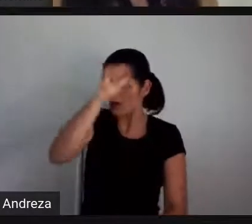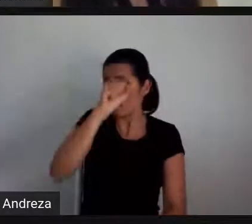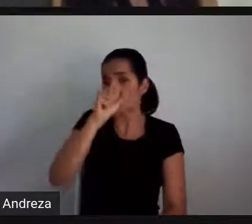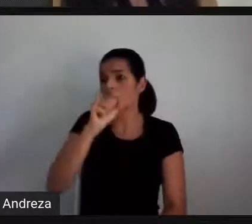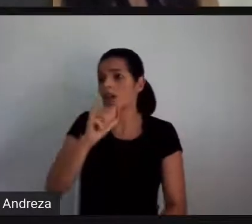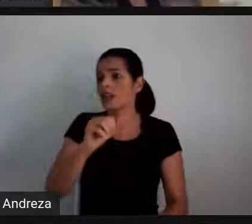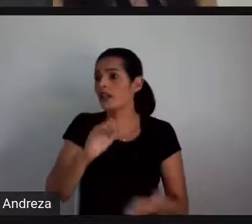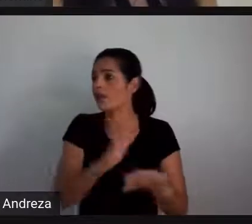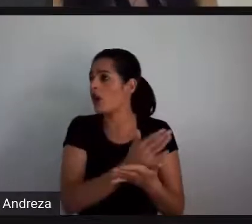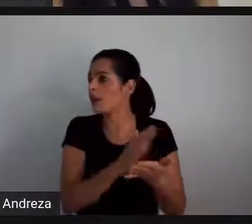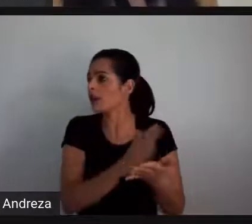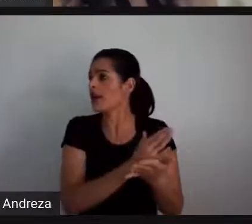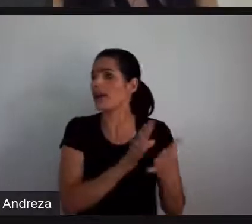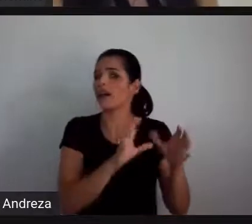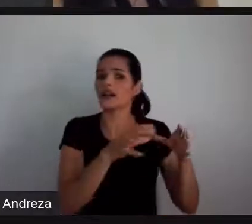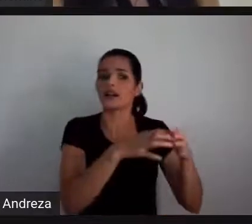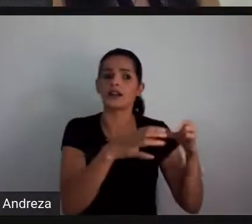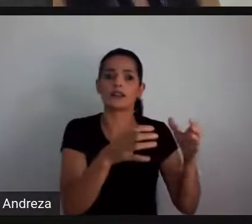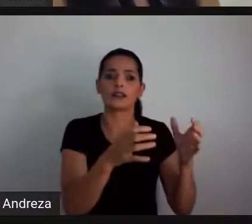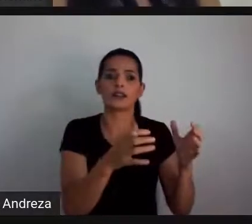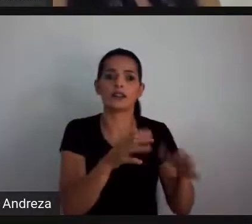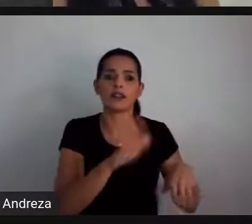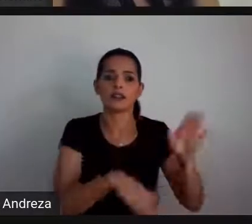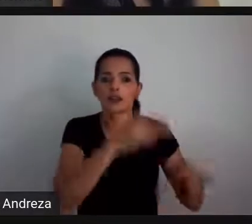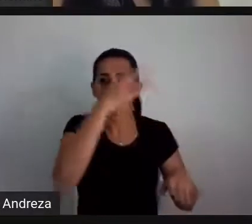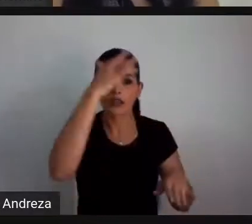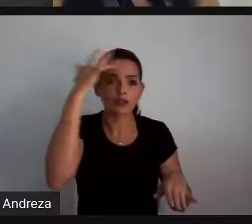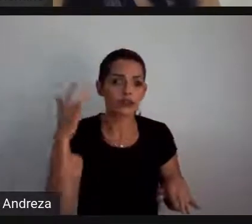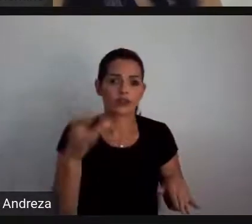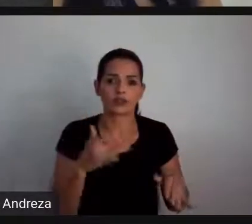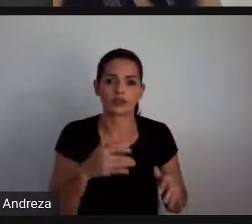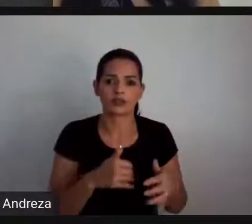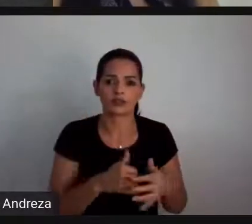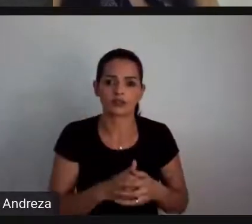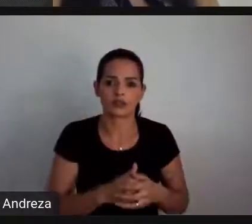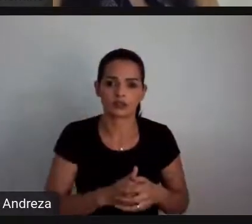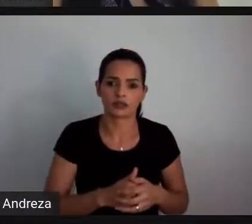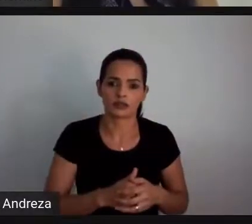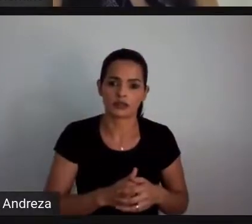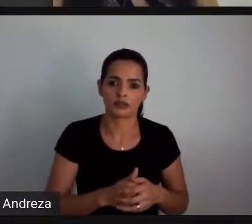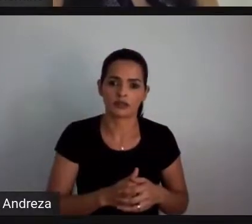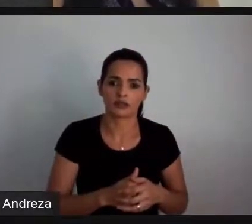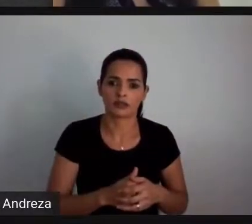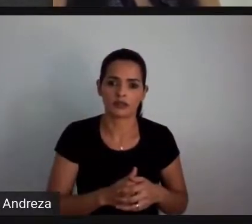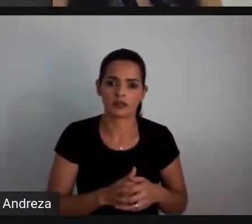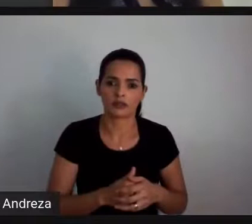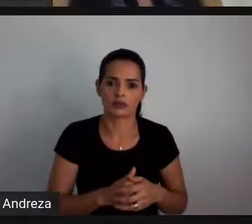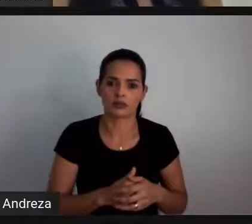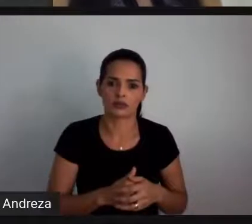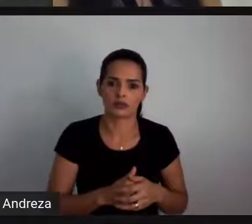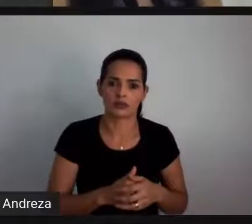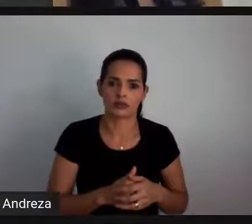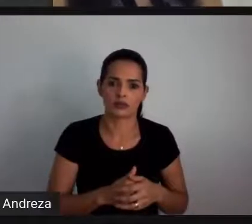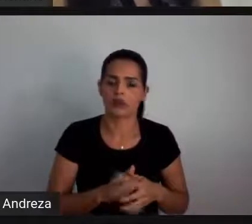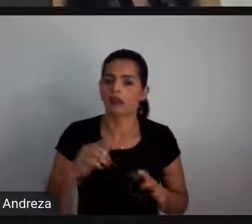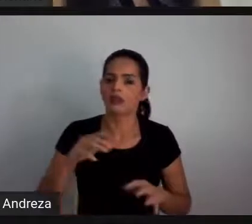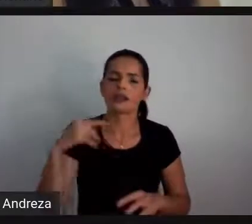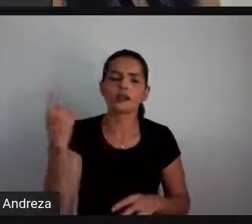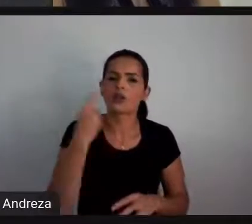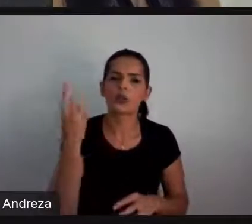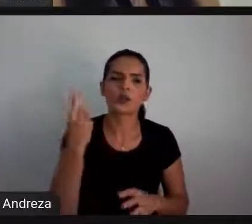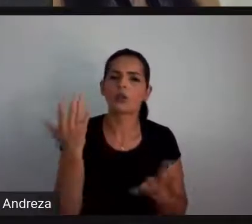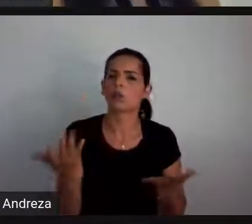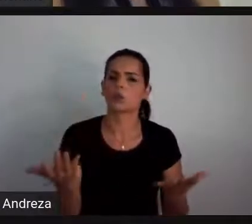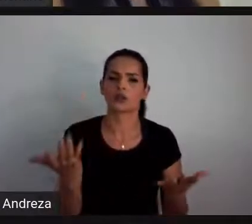outras não, mas todo mundo pode aprender? Como é que é isso? Menina, essa é a coisa boa da história, né, Clarissa? Que é para todo mundo.